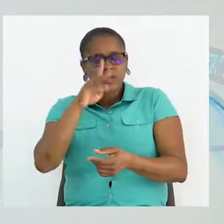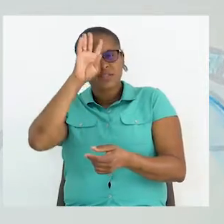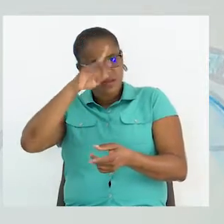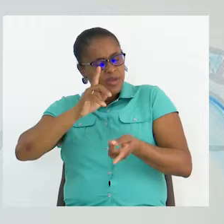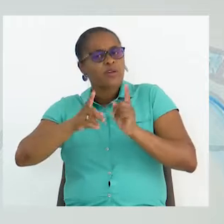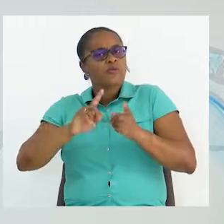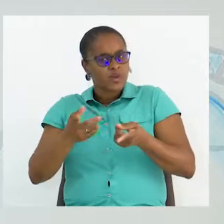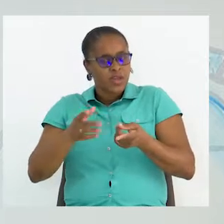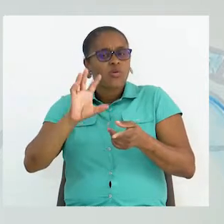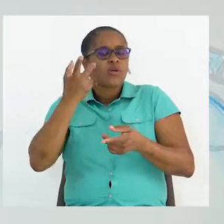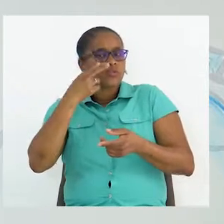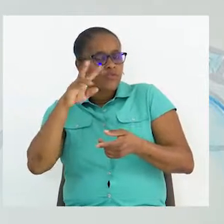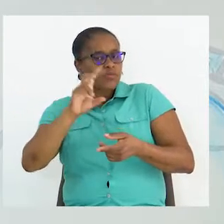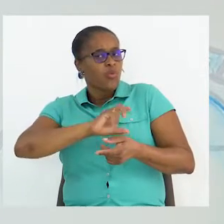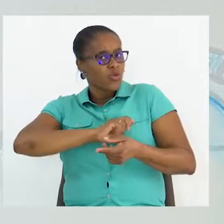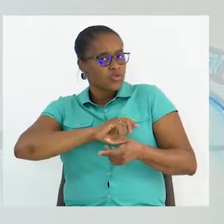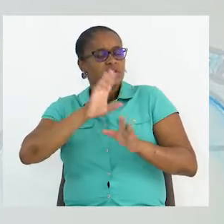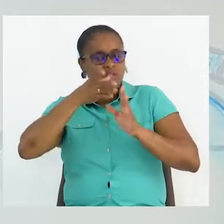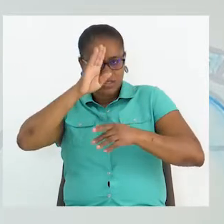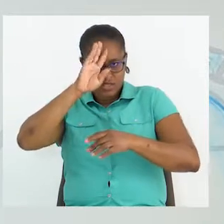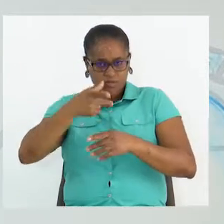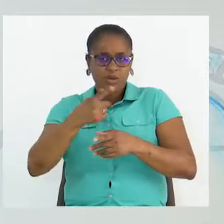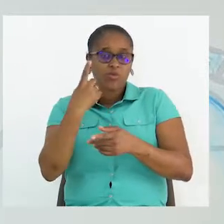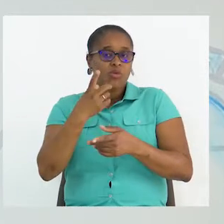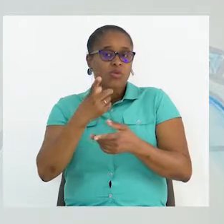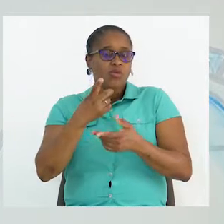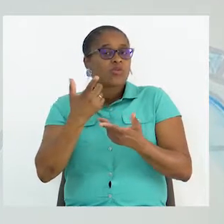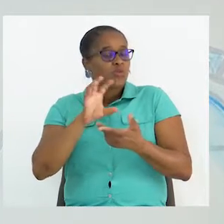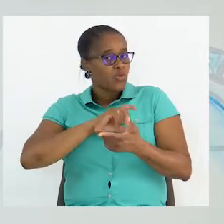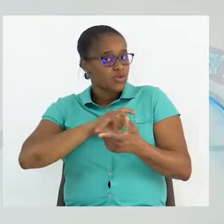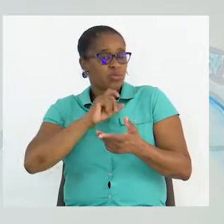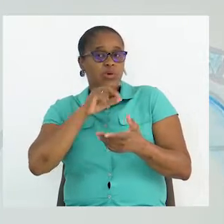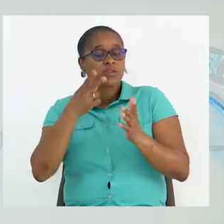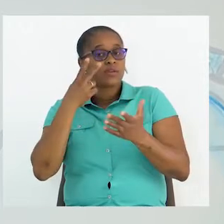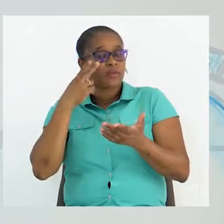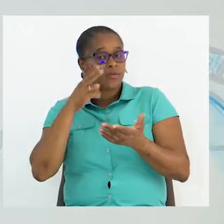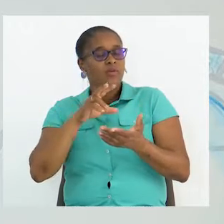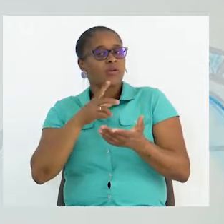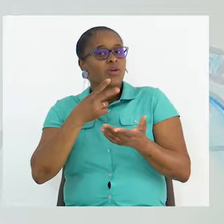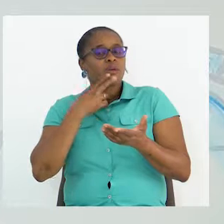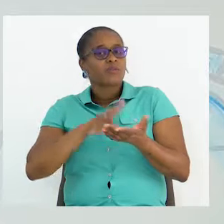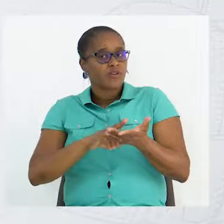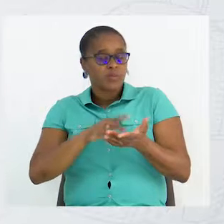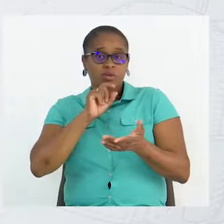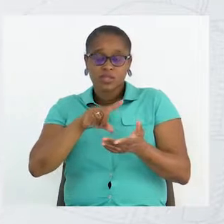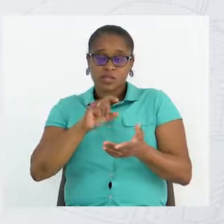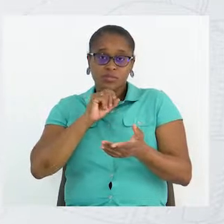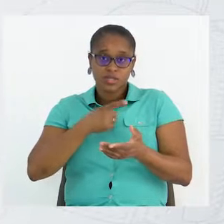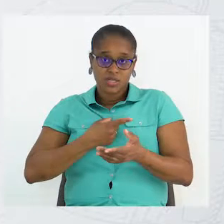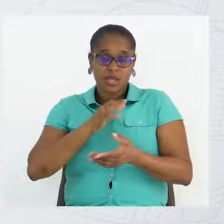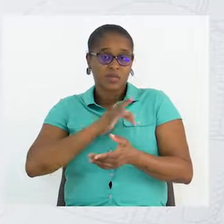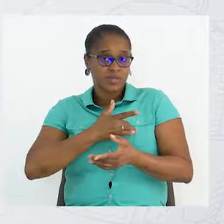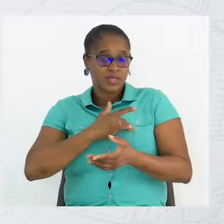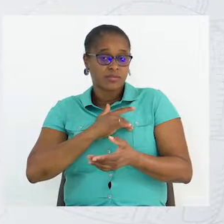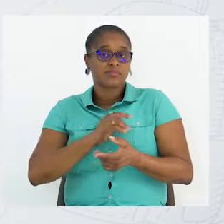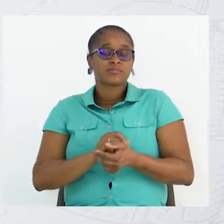Quando vimos um coração, já sabemos que provavelmente pode ser amizade, mas também pode ser paixão, certo? E